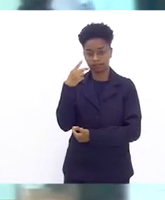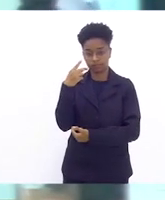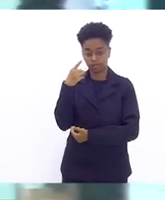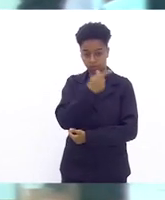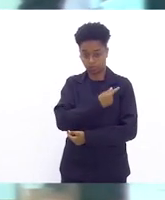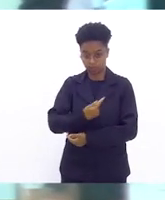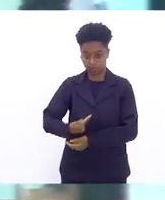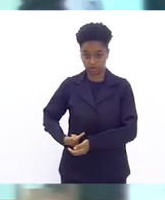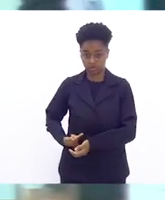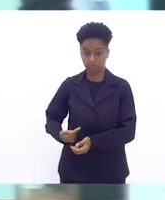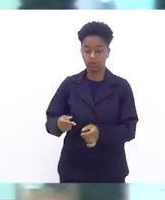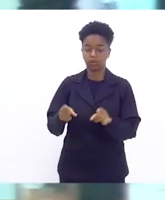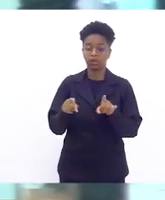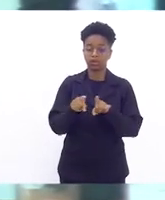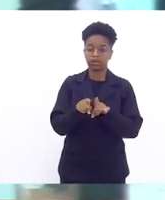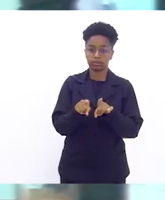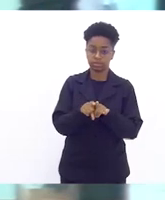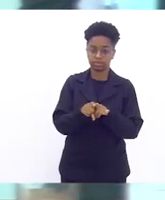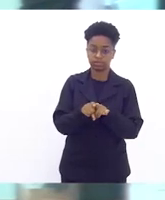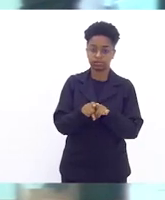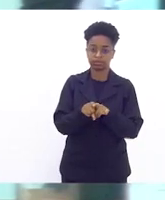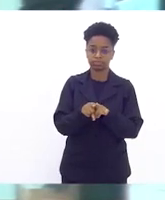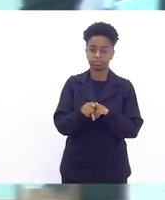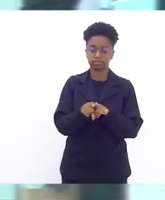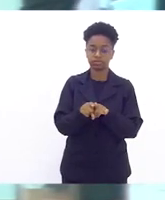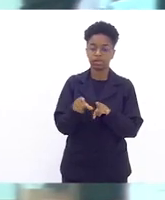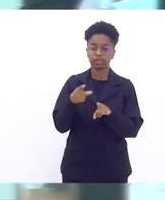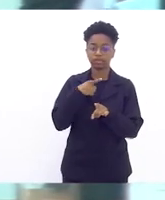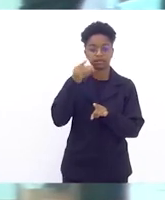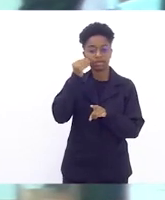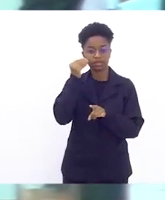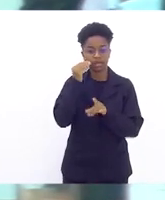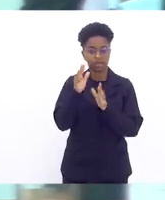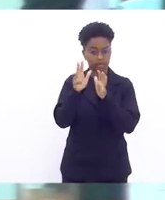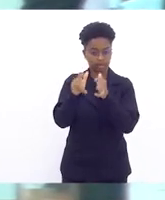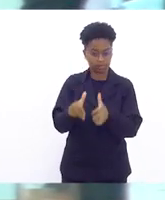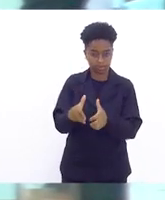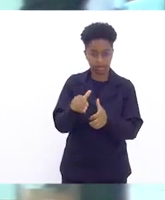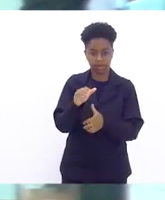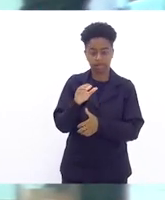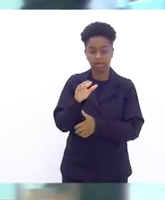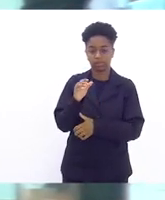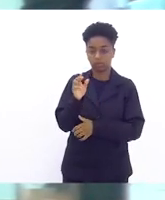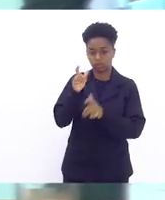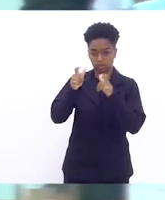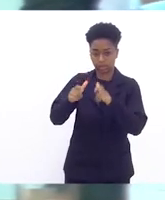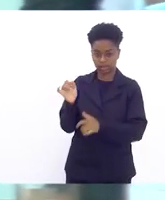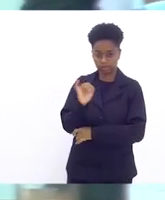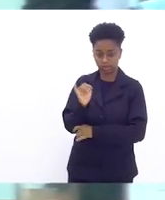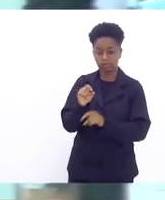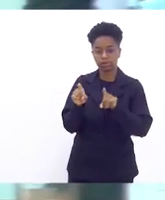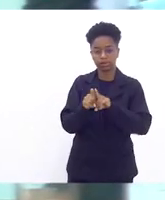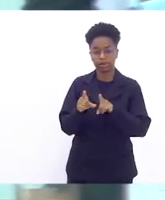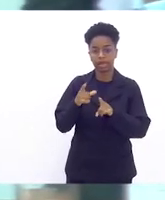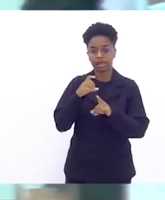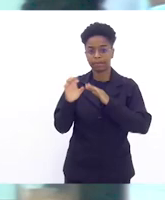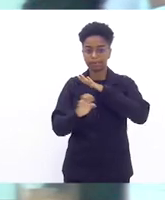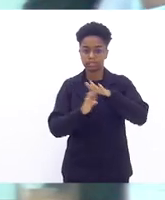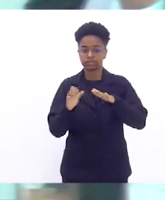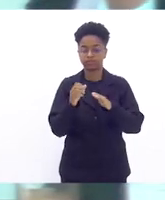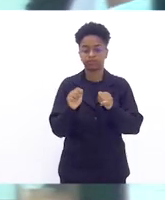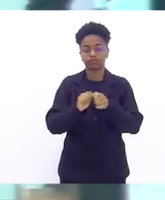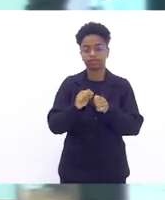sobre a requalificação do canal da vplan que é uma música o canal de Itaipu mas que foi feito pela empresa veio plano na década de 70